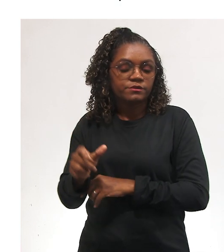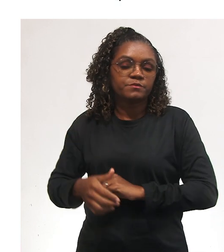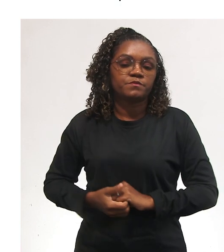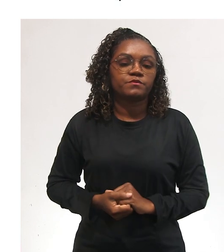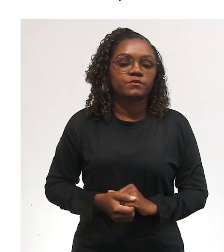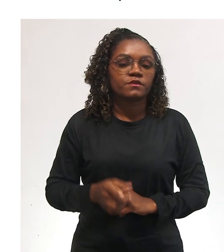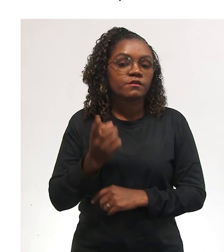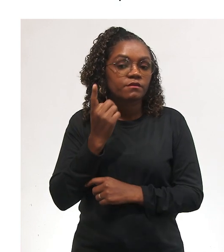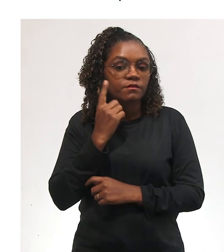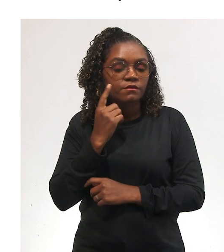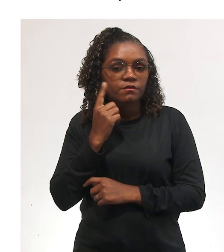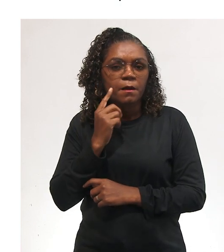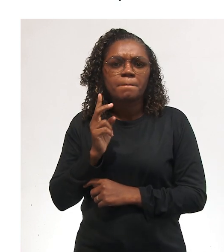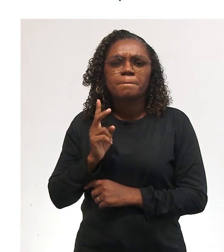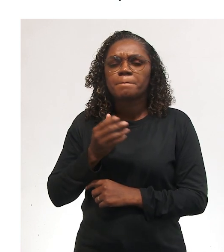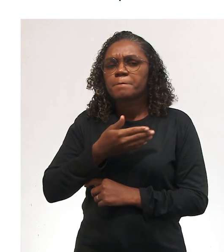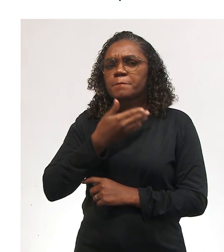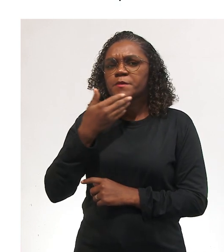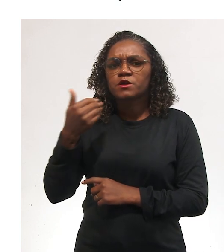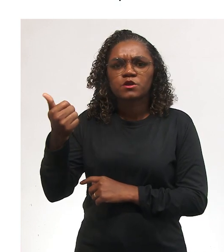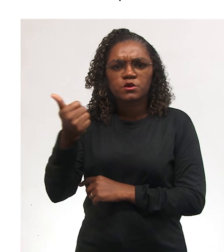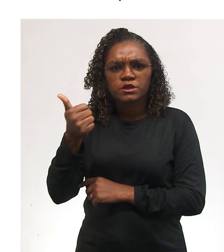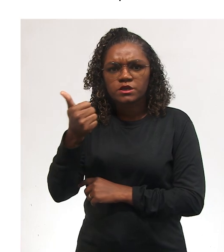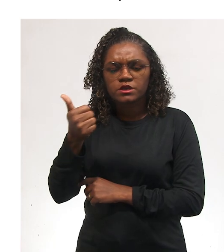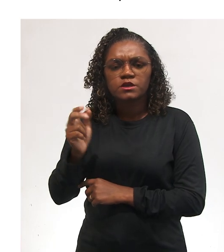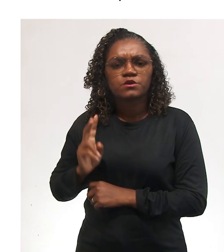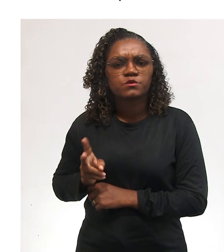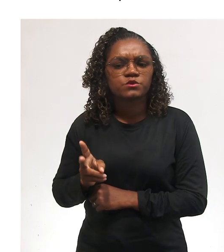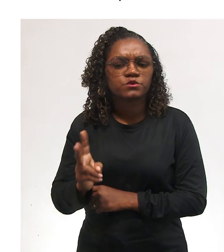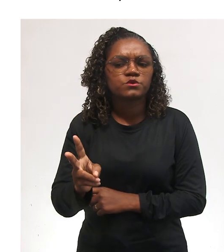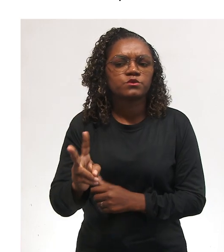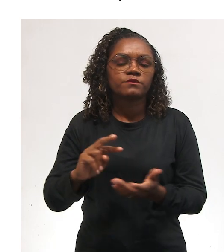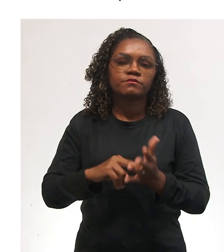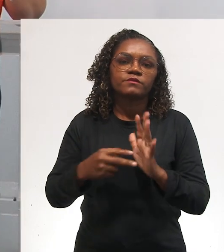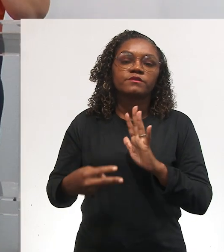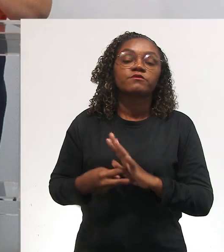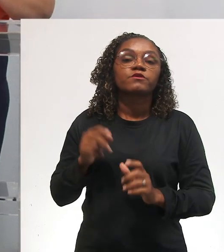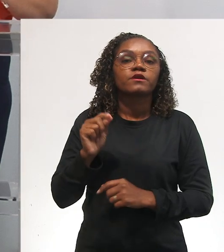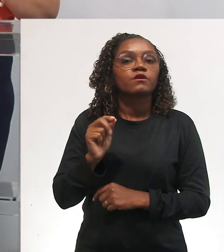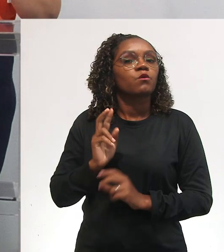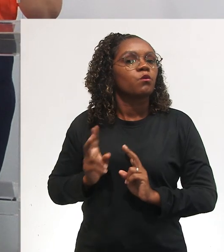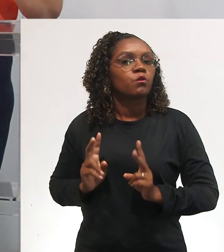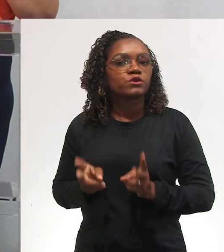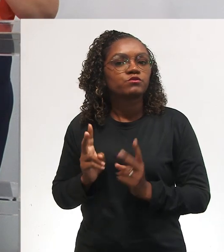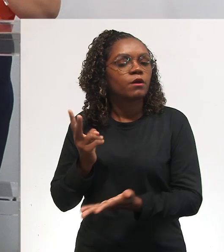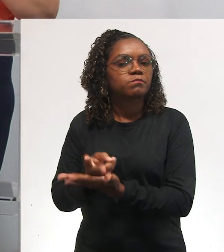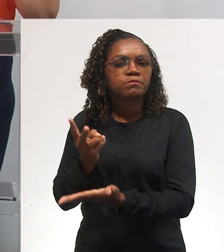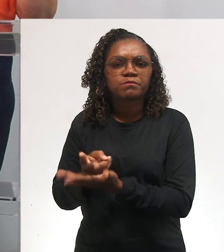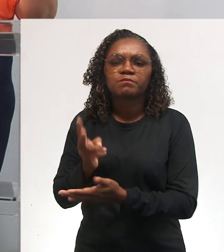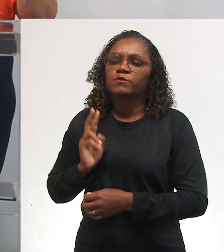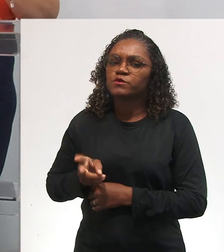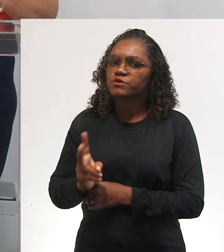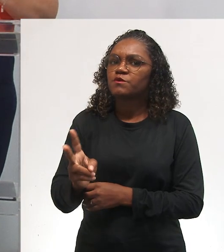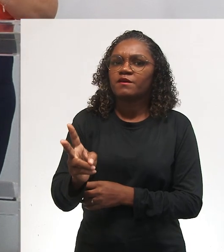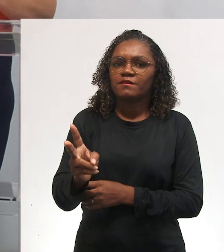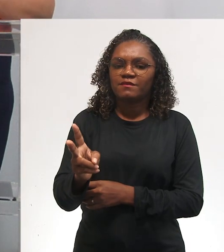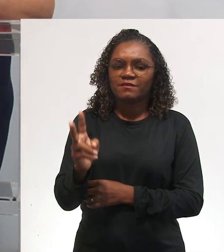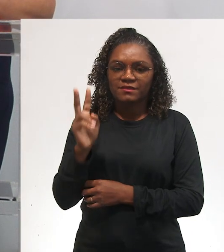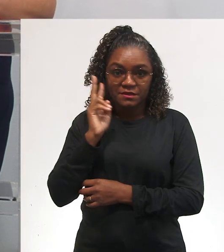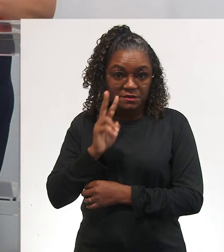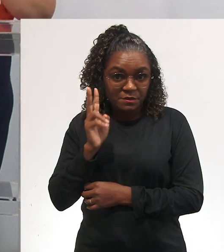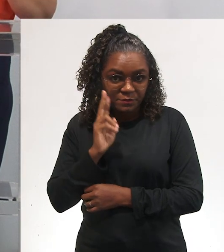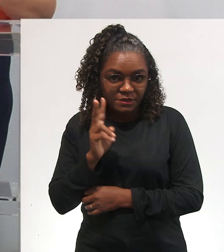nas unidades anteriores, que melhoria contínua é melhorar sempre, sempre melhorar, é o Kaizen,